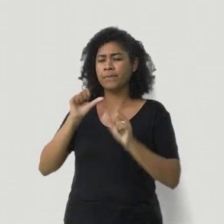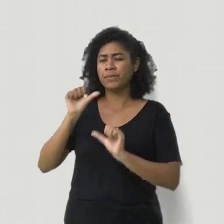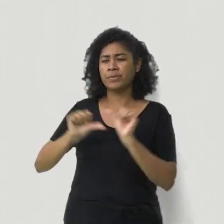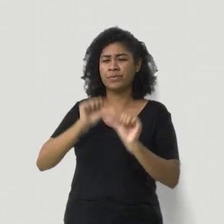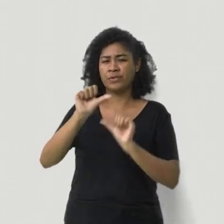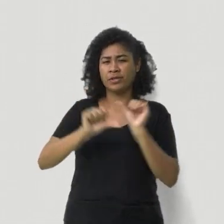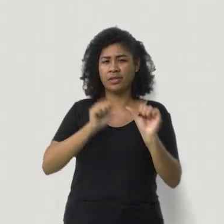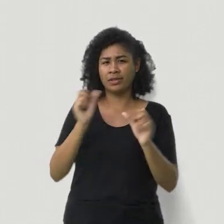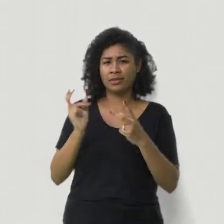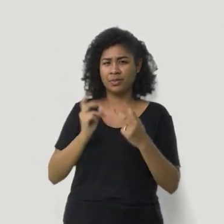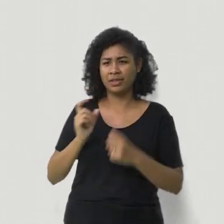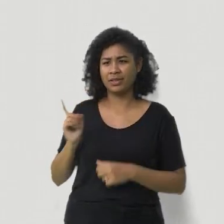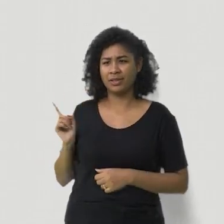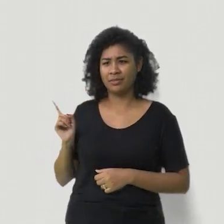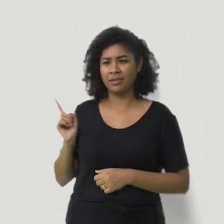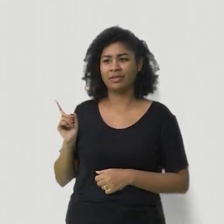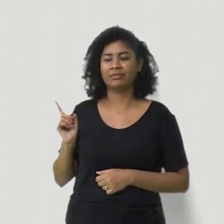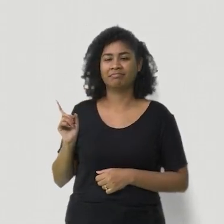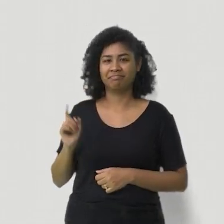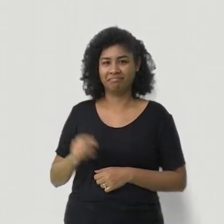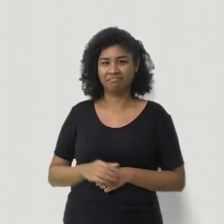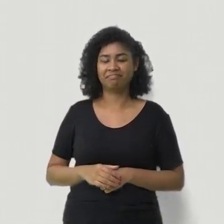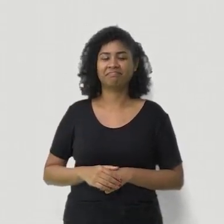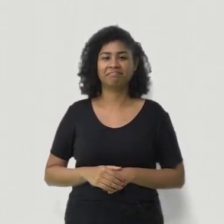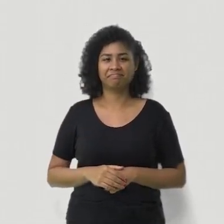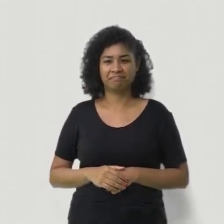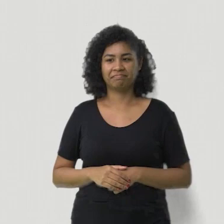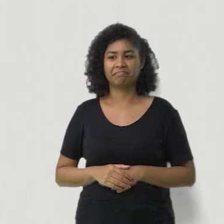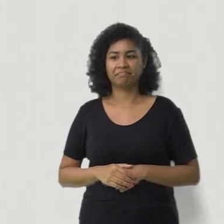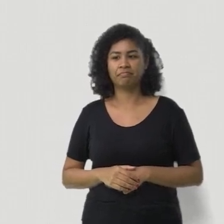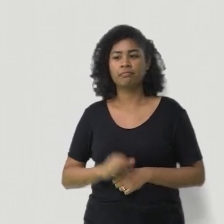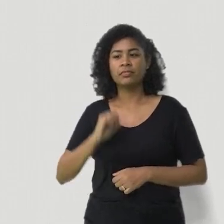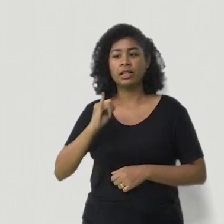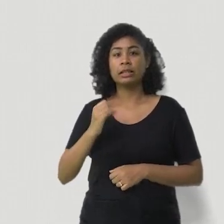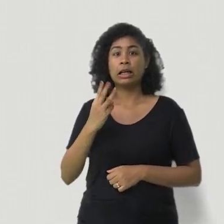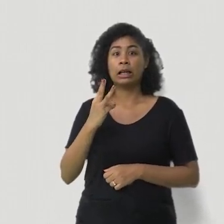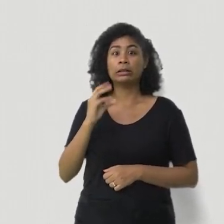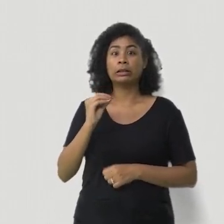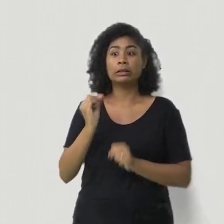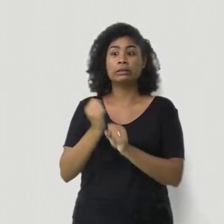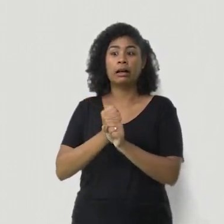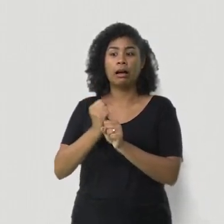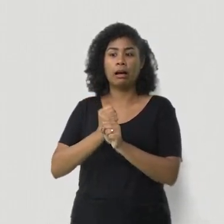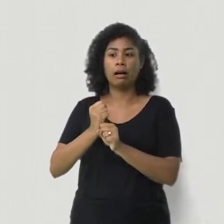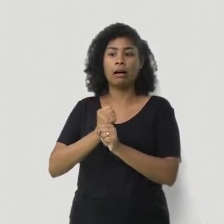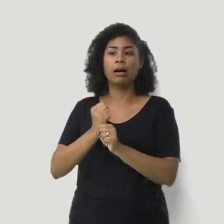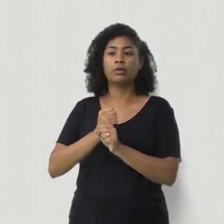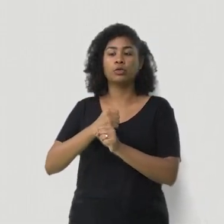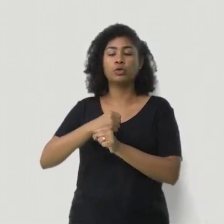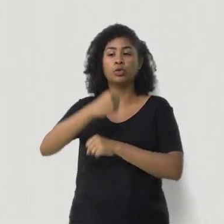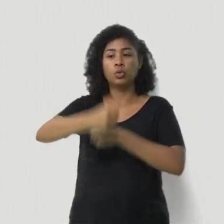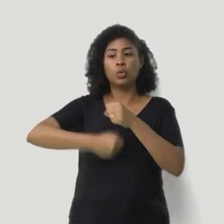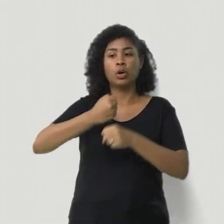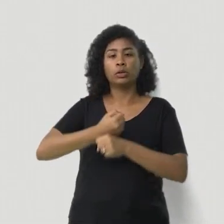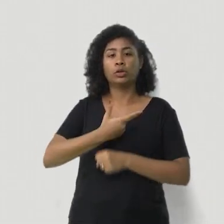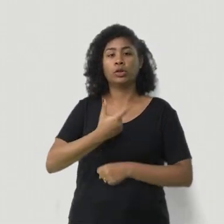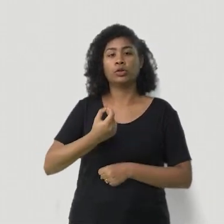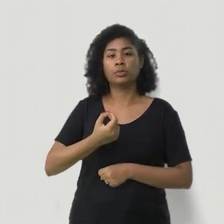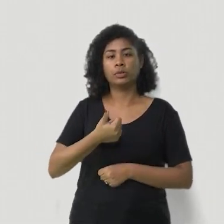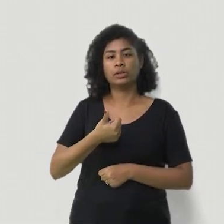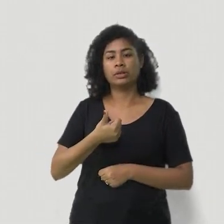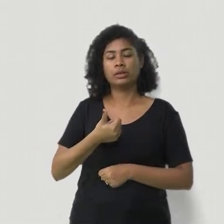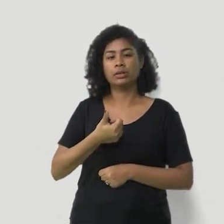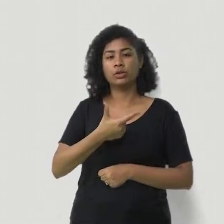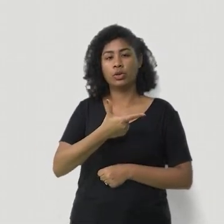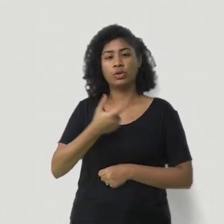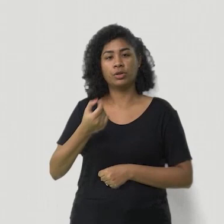na parte da pirâmide etária. E se eu pego 30 anos mais aqui, no ano de 2060, o que a gente